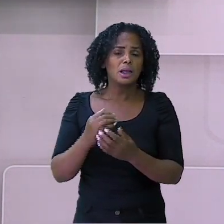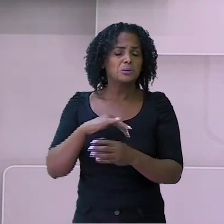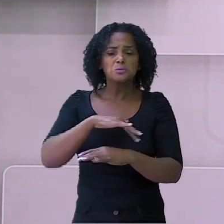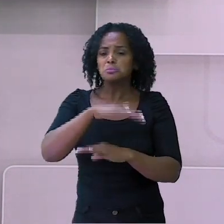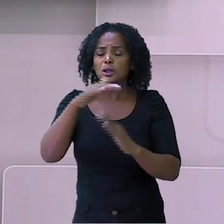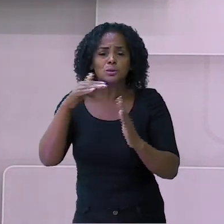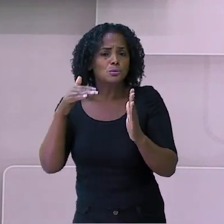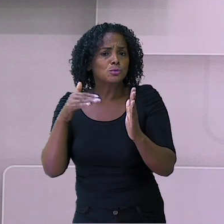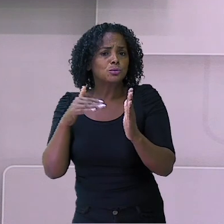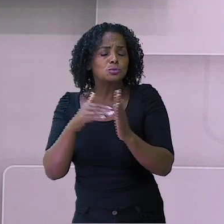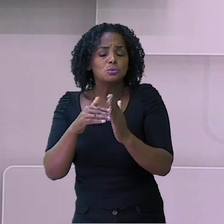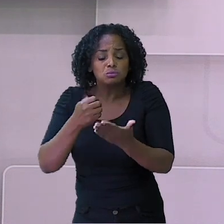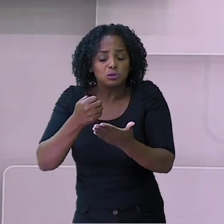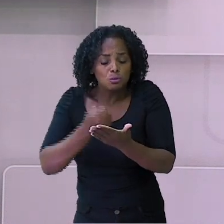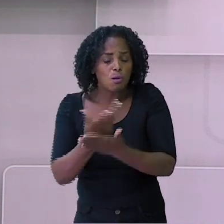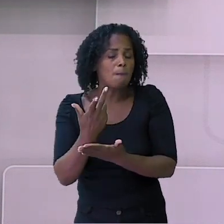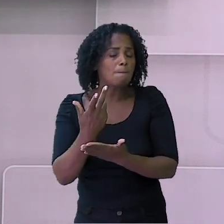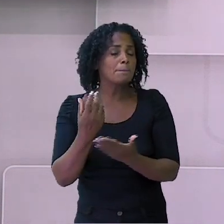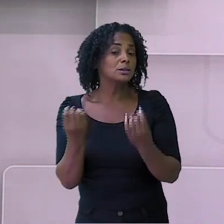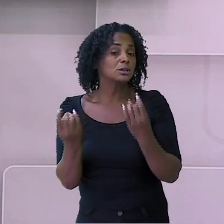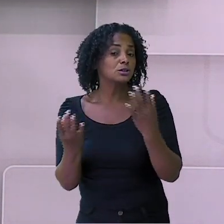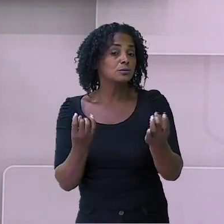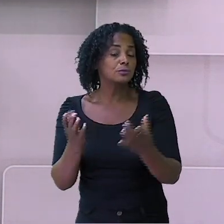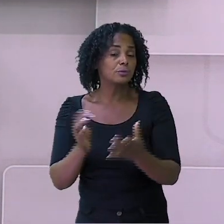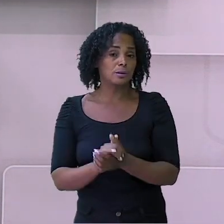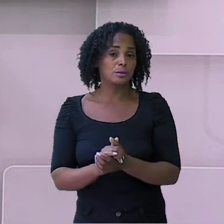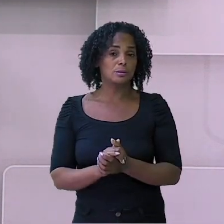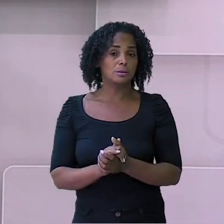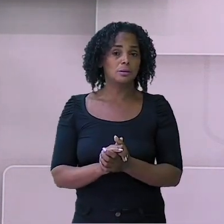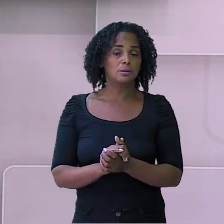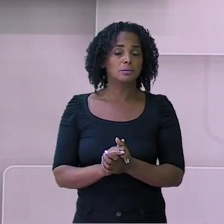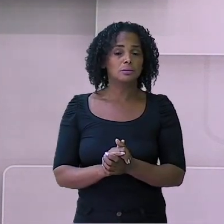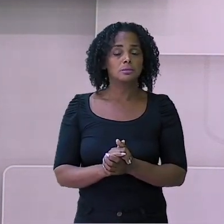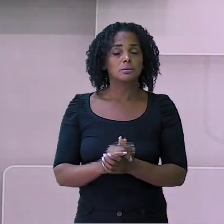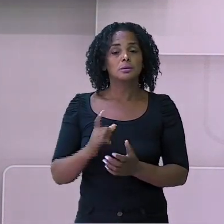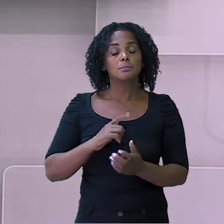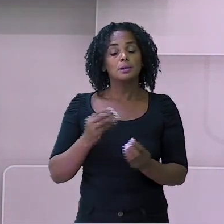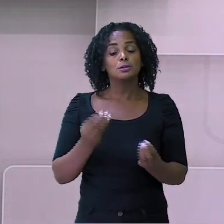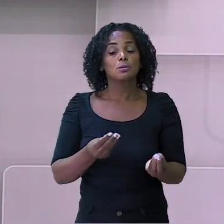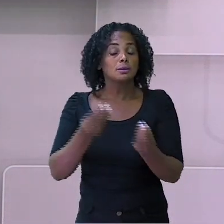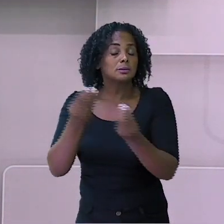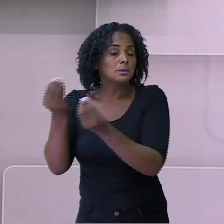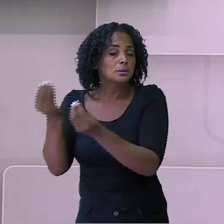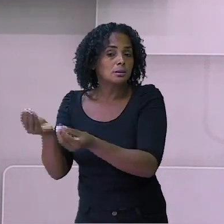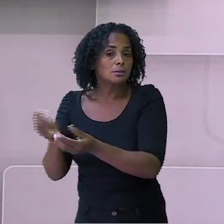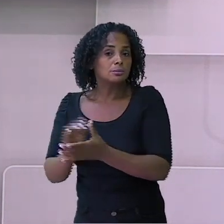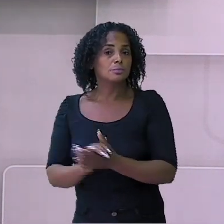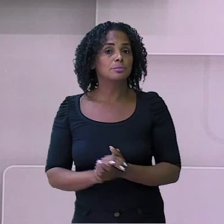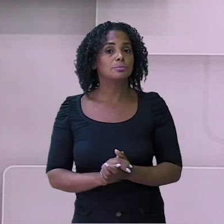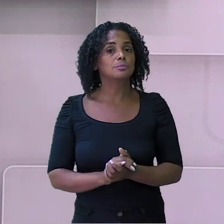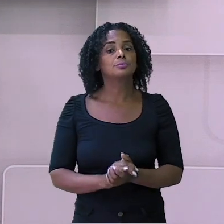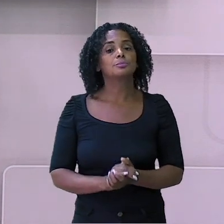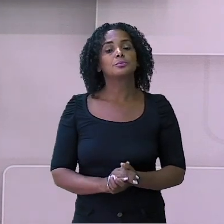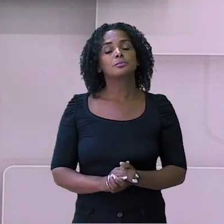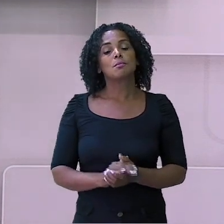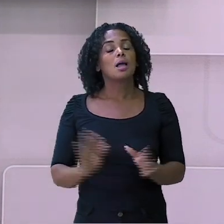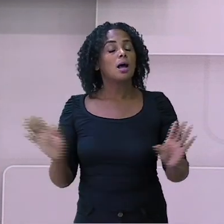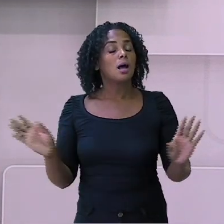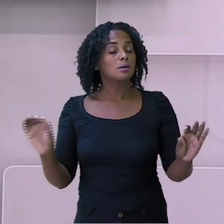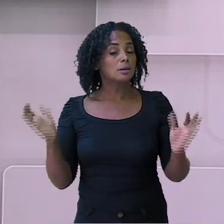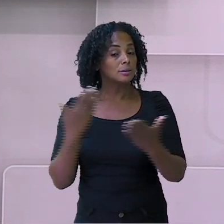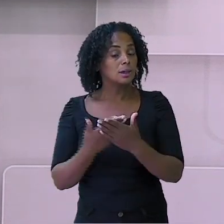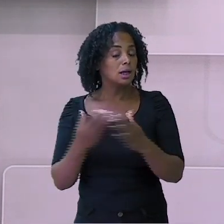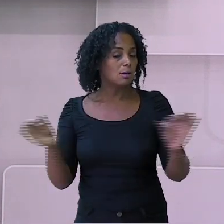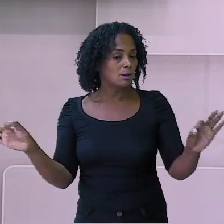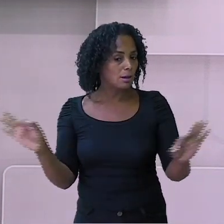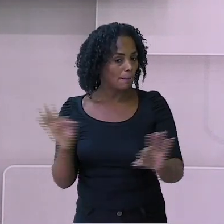venda, seja também até mesmo de doações, como nós vimos nas aulas anteriores. Ok? Fico por aqui, espero que a nossa